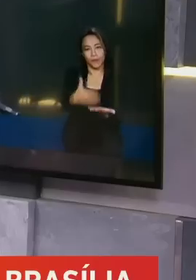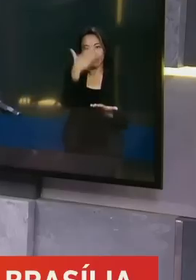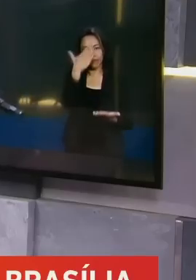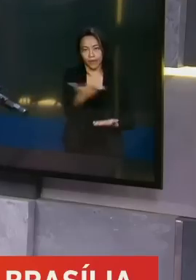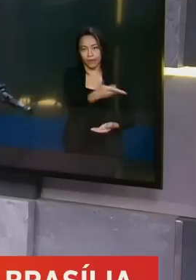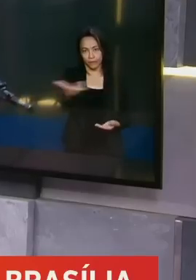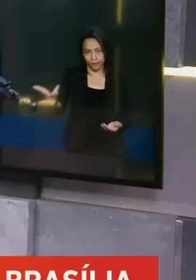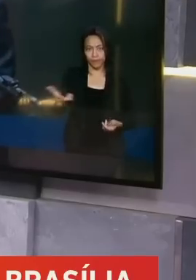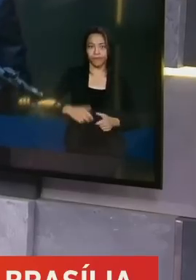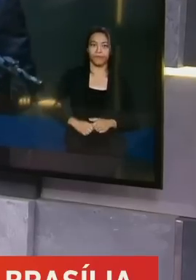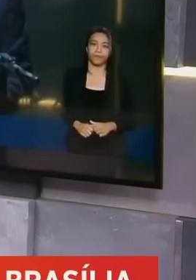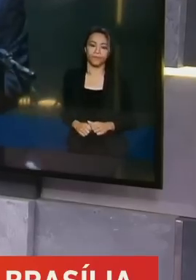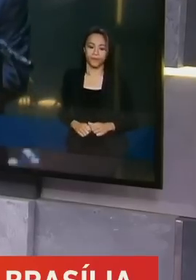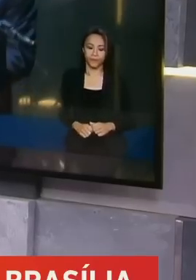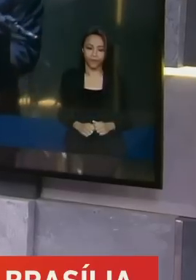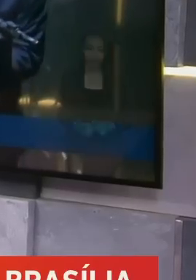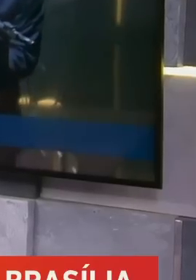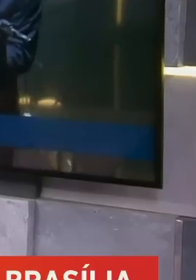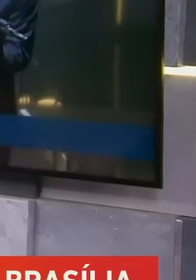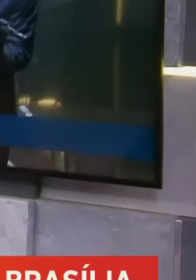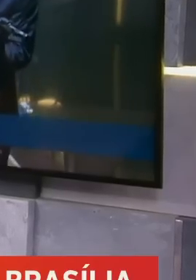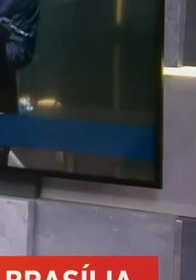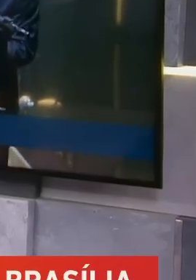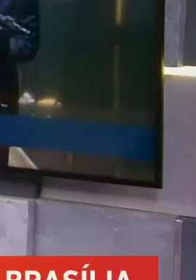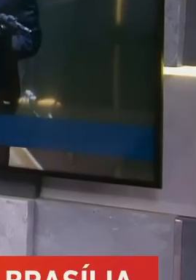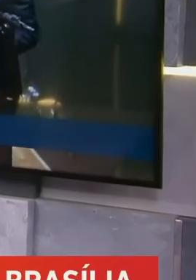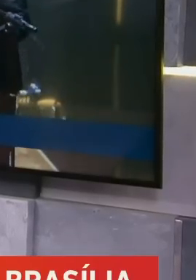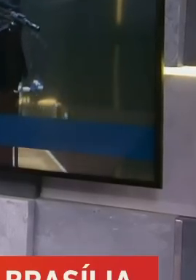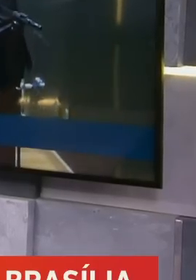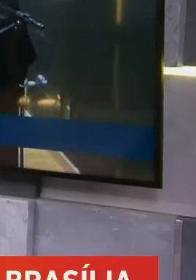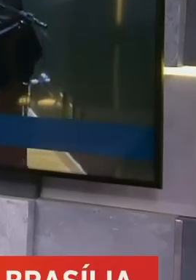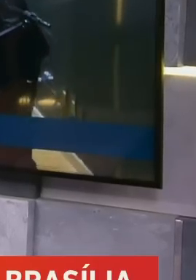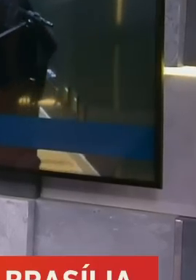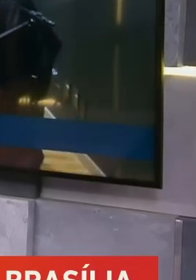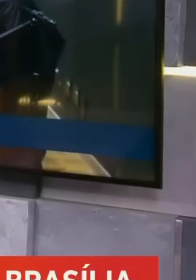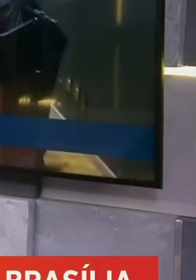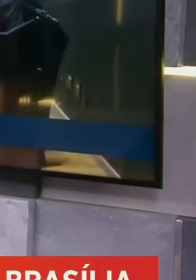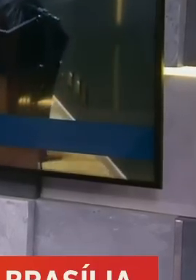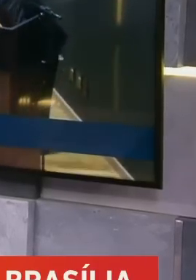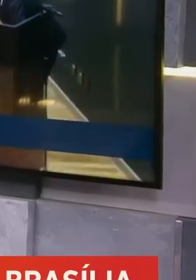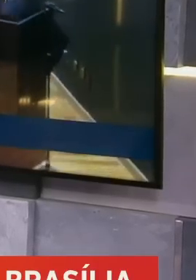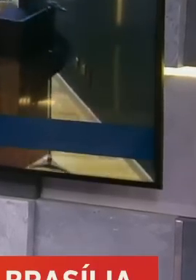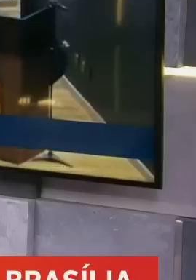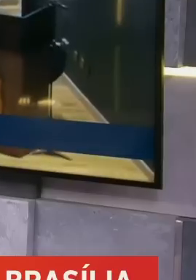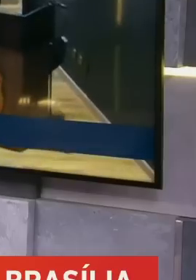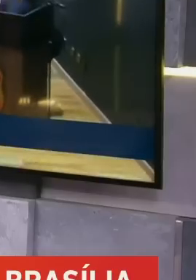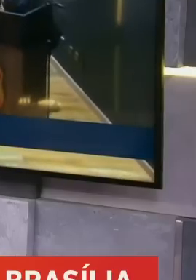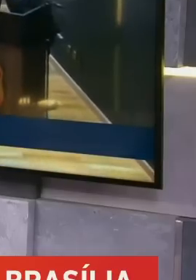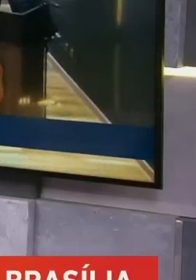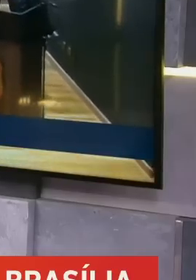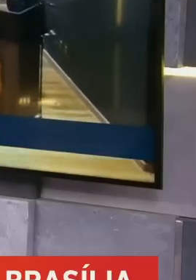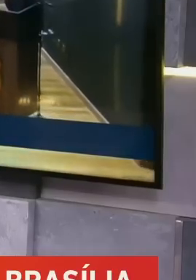todos muito bem nós ouvimos o discurso de posse de Andrei Passos Ele quer o novo diretor-geral da Polícia Federal empossado